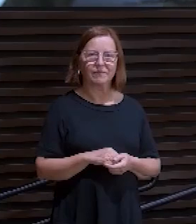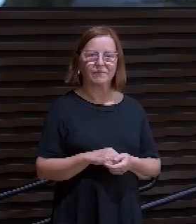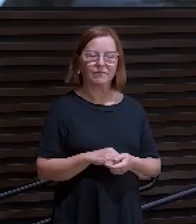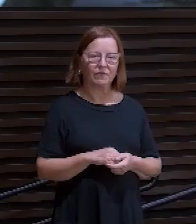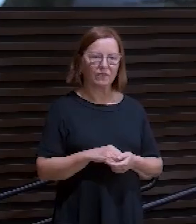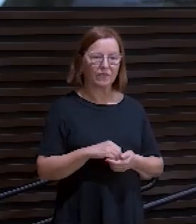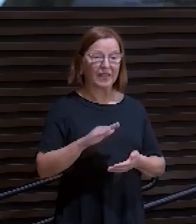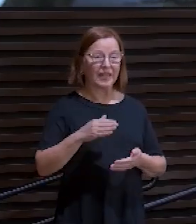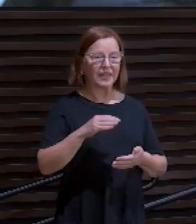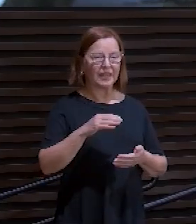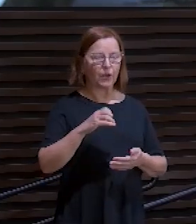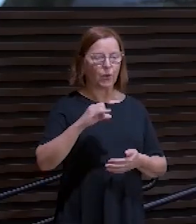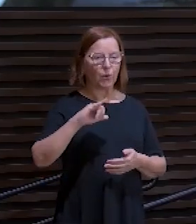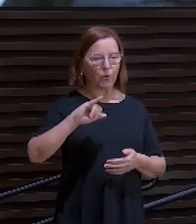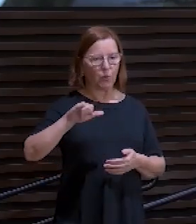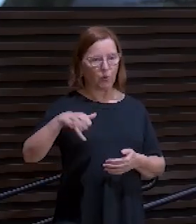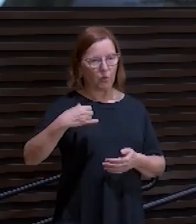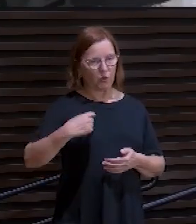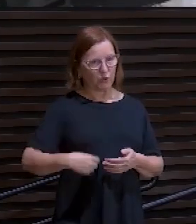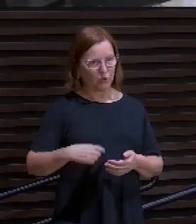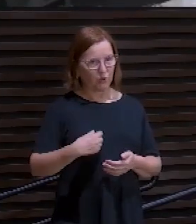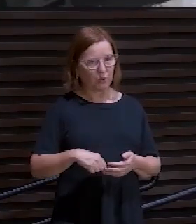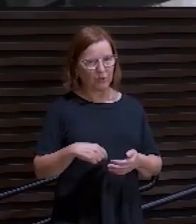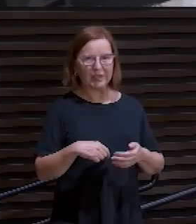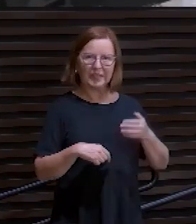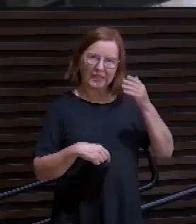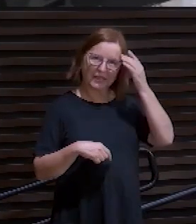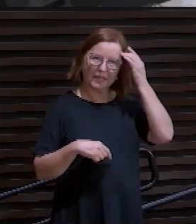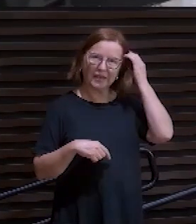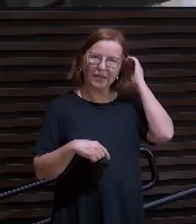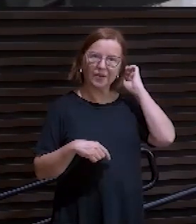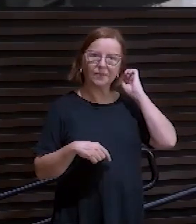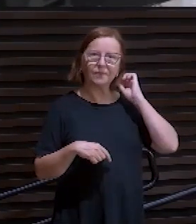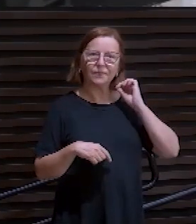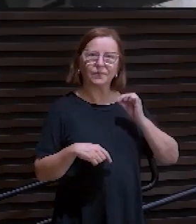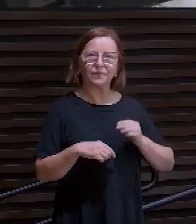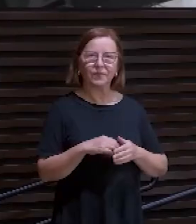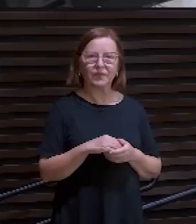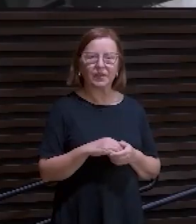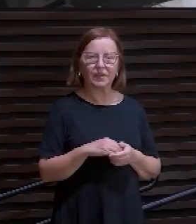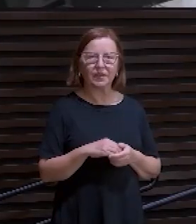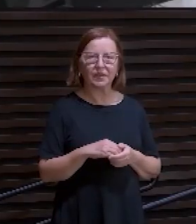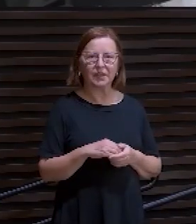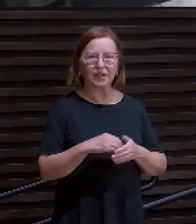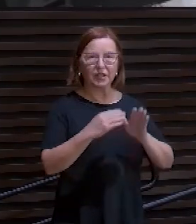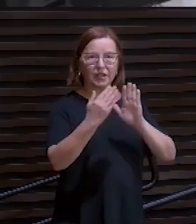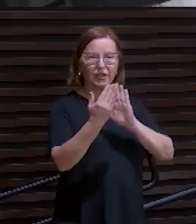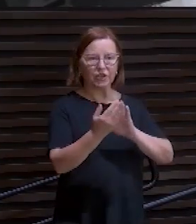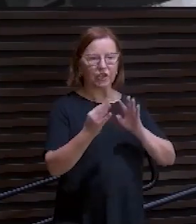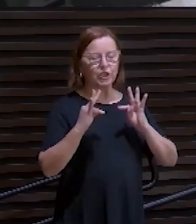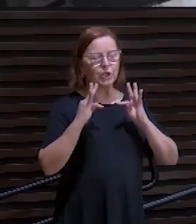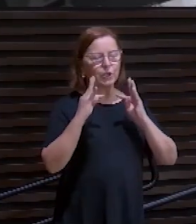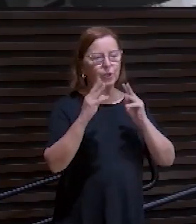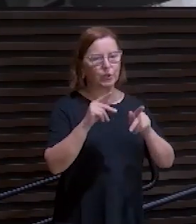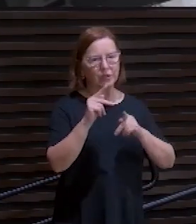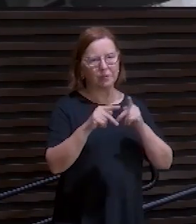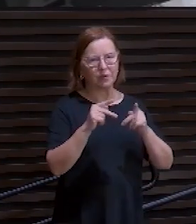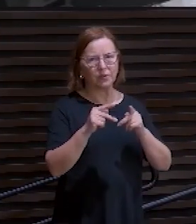Então José, não se podendo conter diante de todos os que estavam com ele,